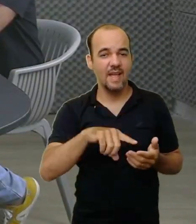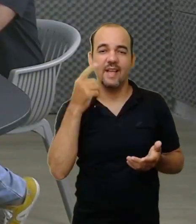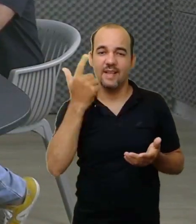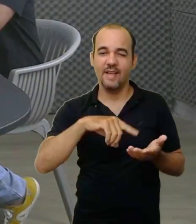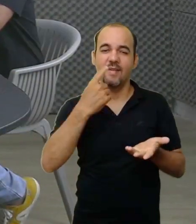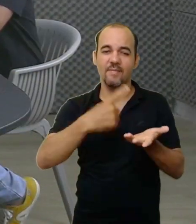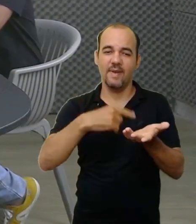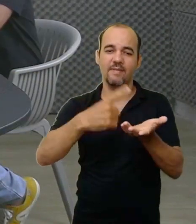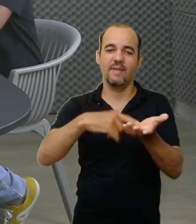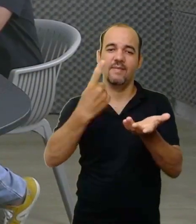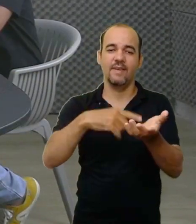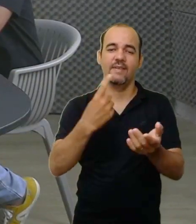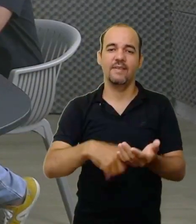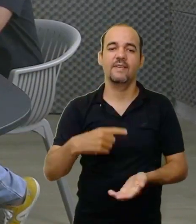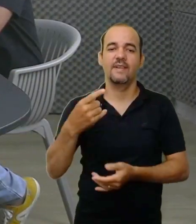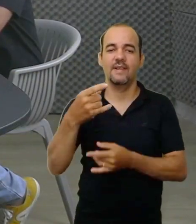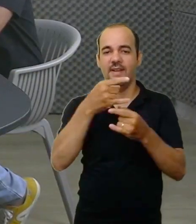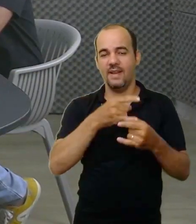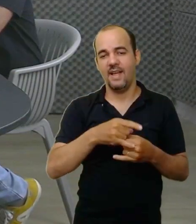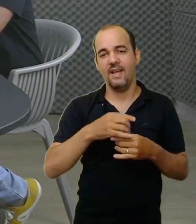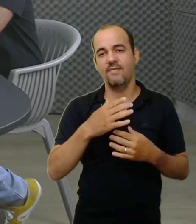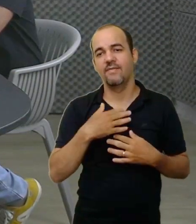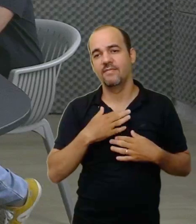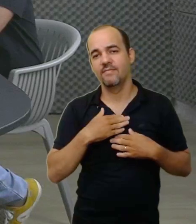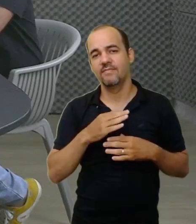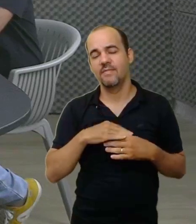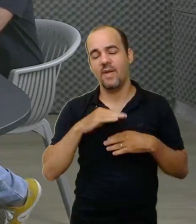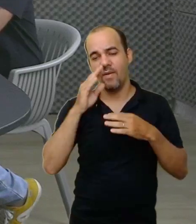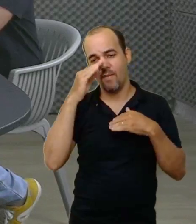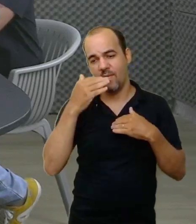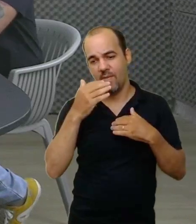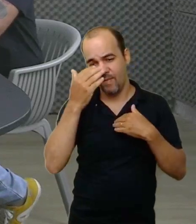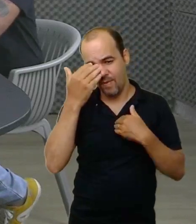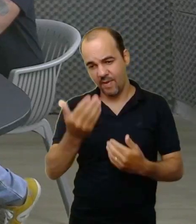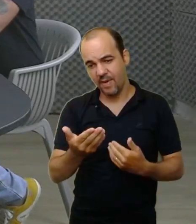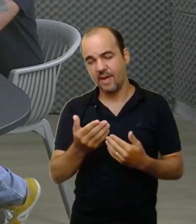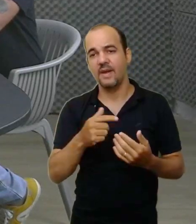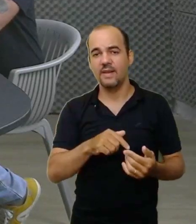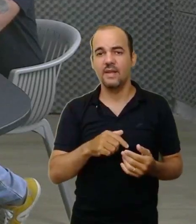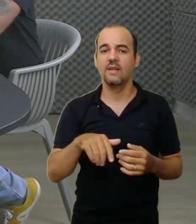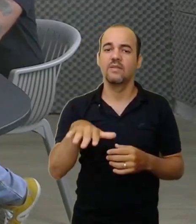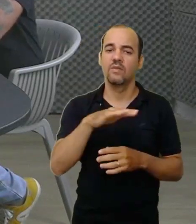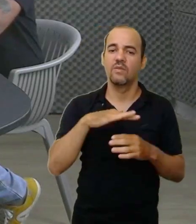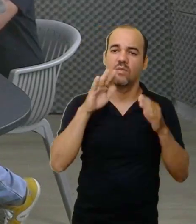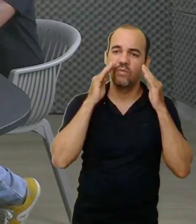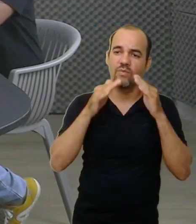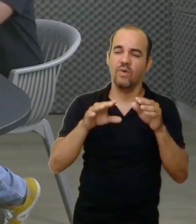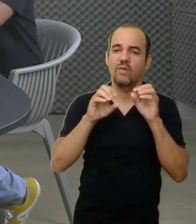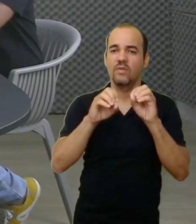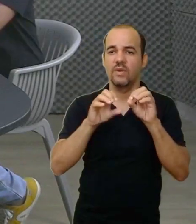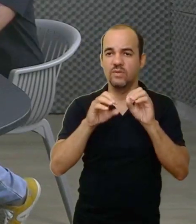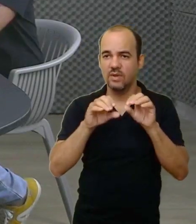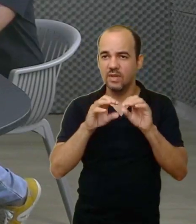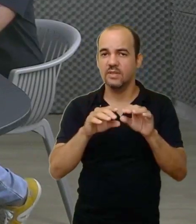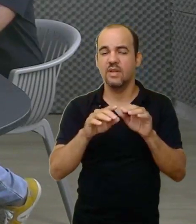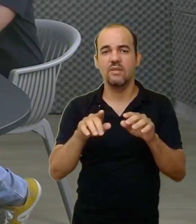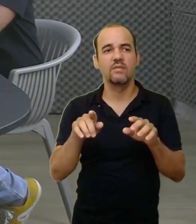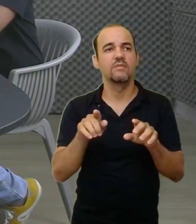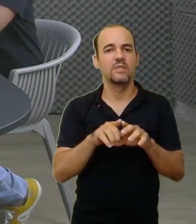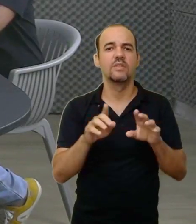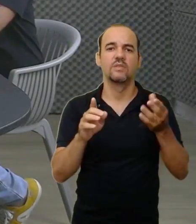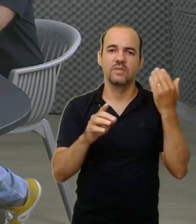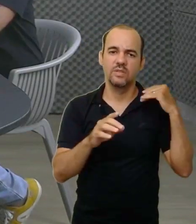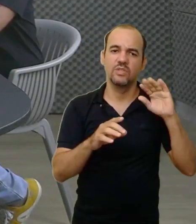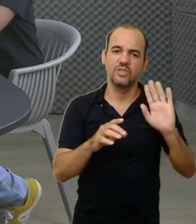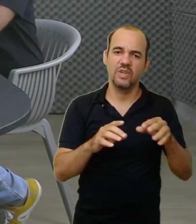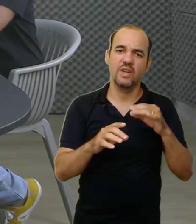Viu? É uma honra estar aqui, não somente pela educação em si, que eu já comentei em outras oportunidades, que eu acredito muito